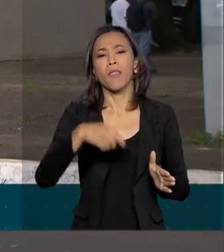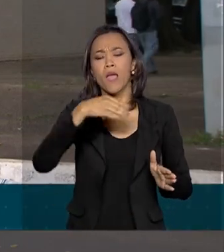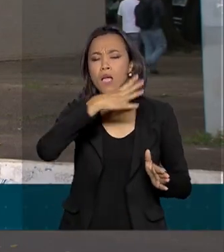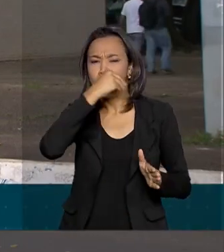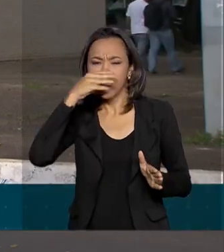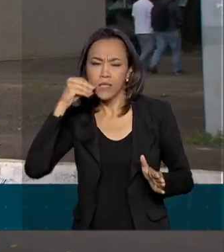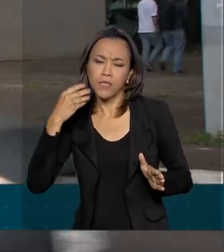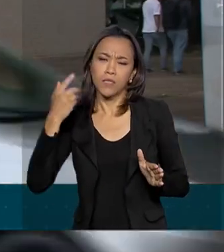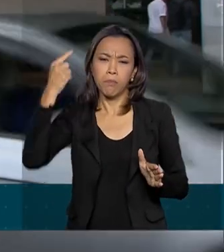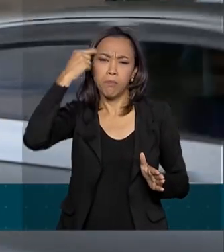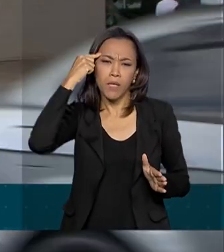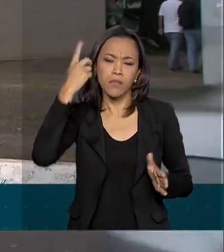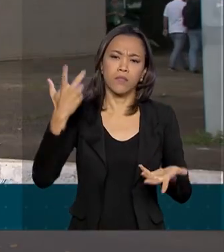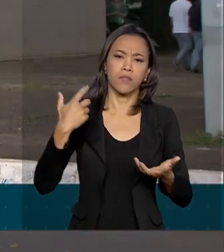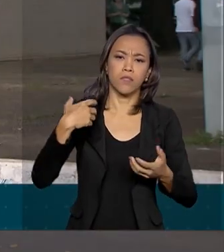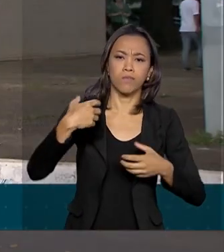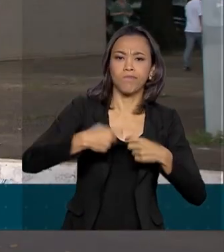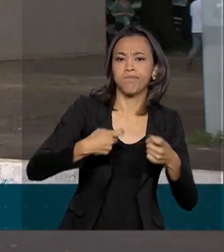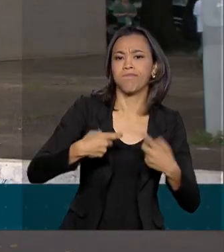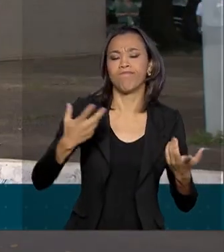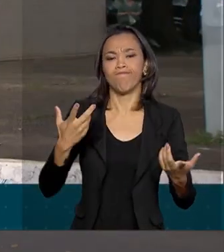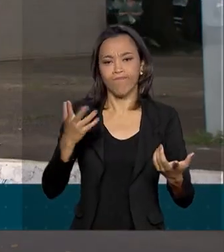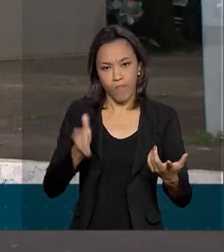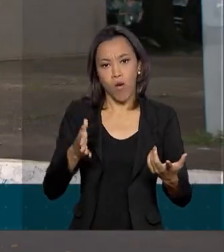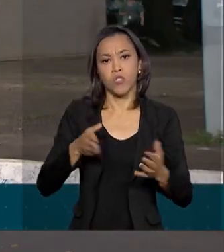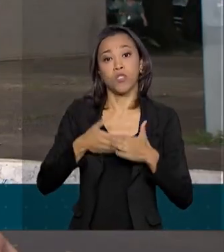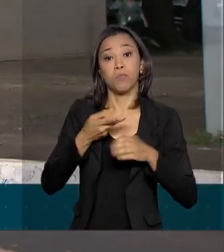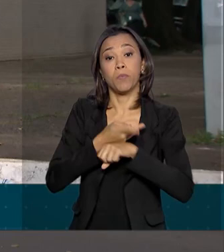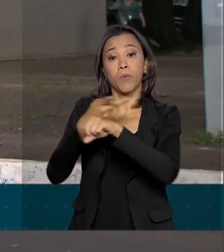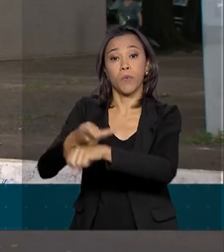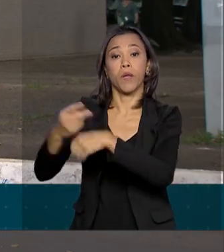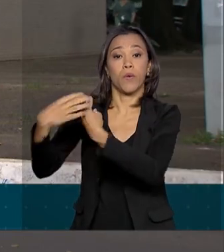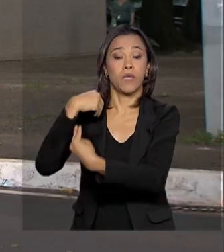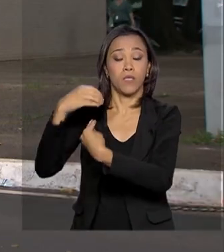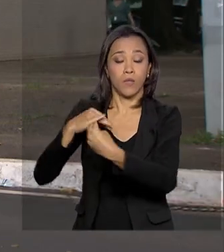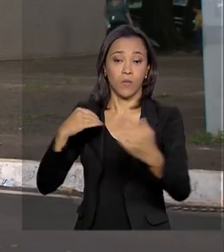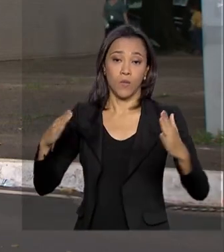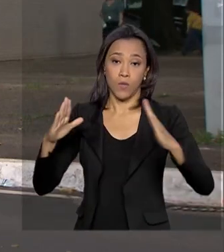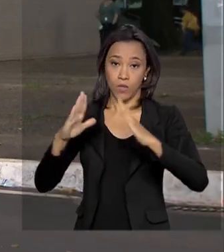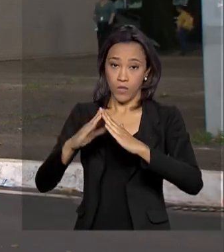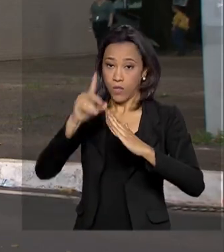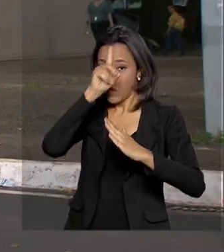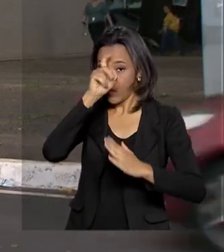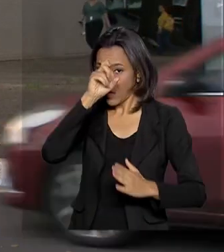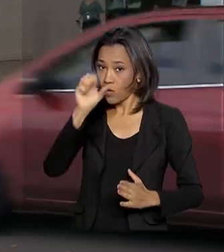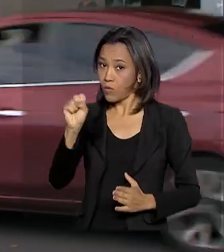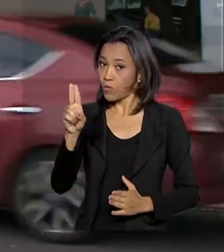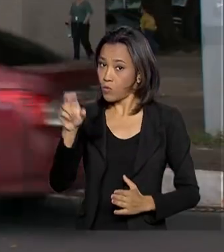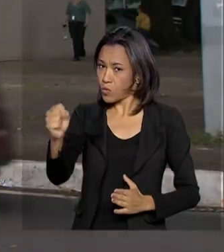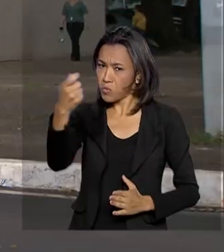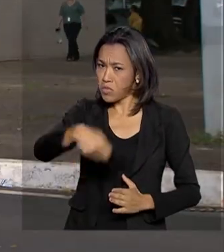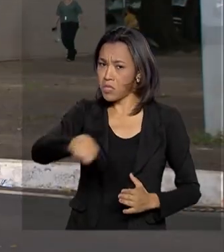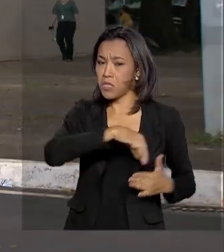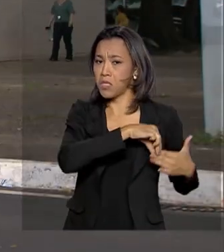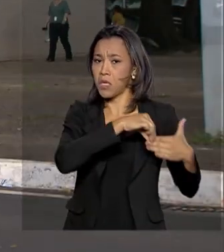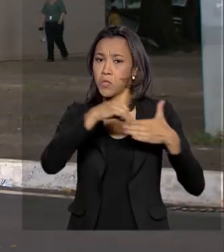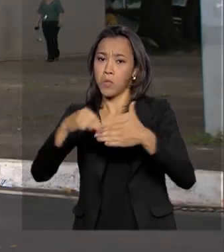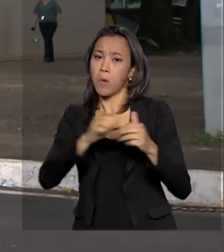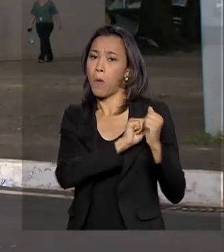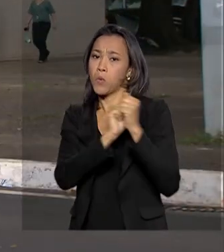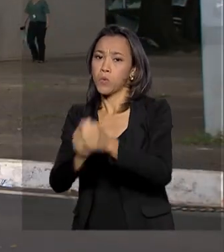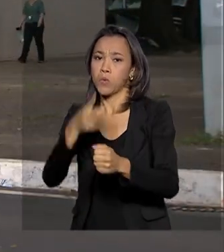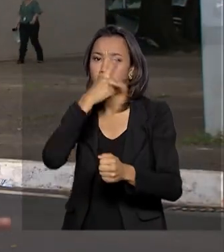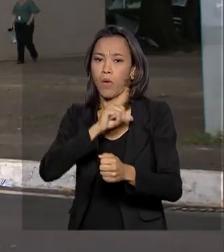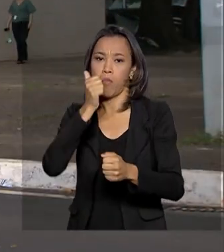pensa em iniciar a vida sexual pode buscar orientações no Sistema Único de Saúde e não precisa ir acompanhado dos pais. O